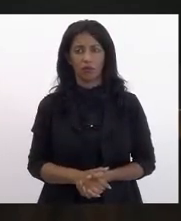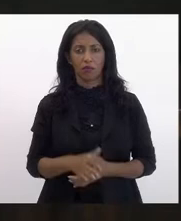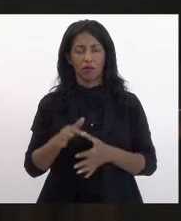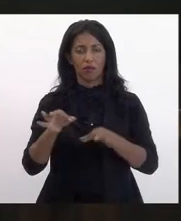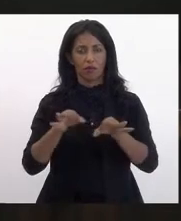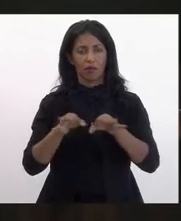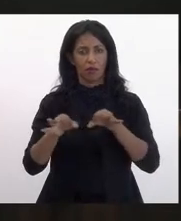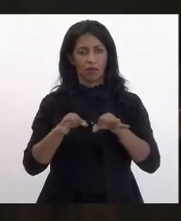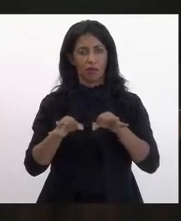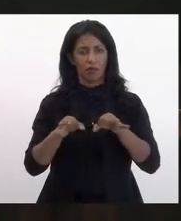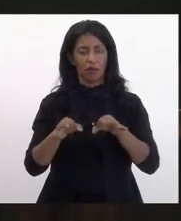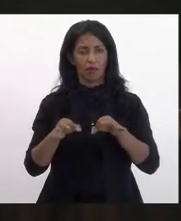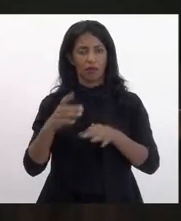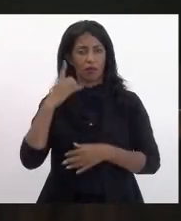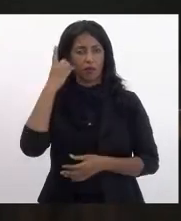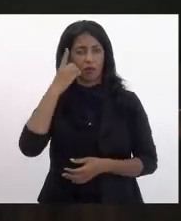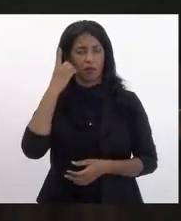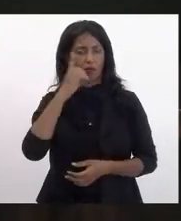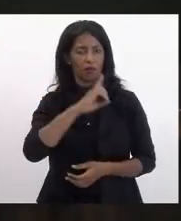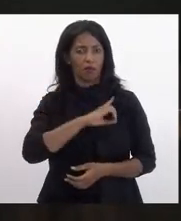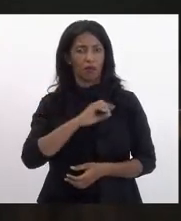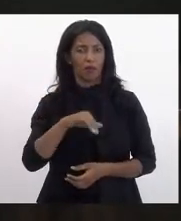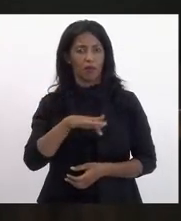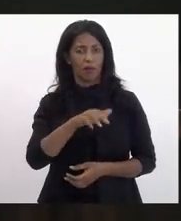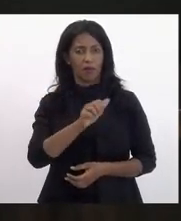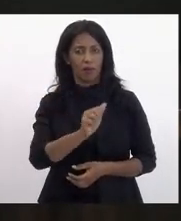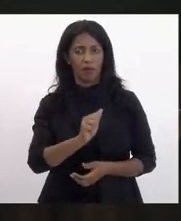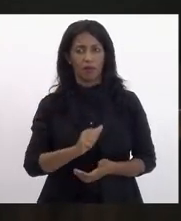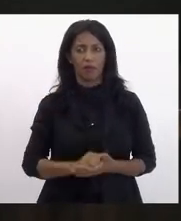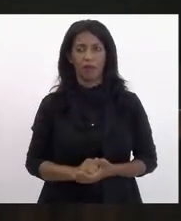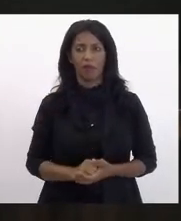projeto de lei da deputada Marta Rocha.